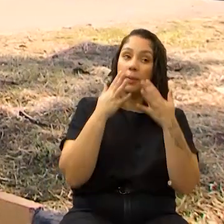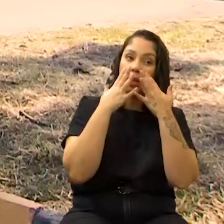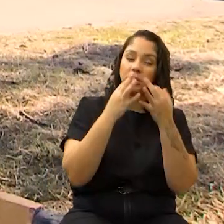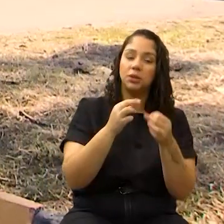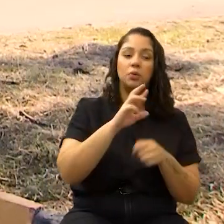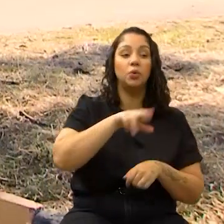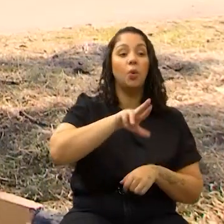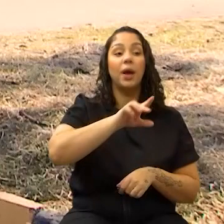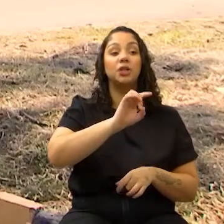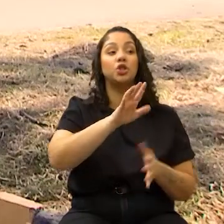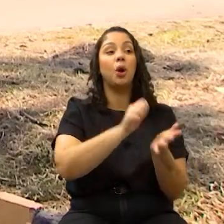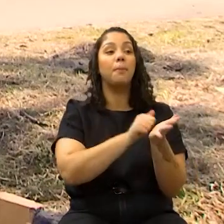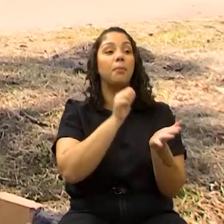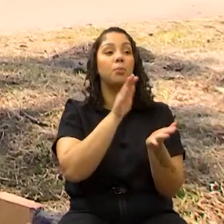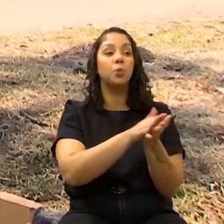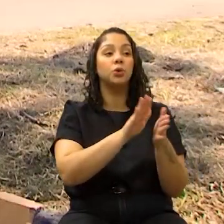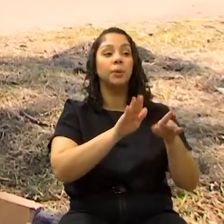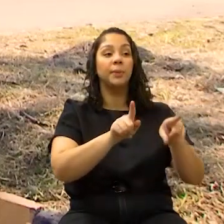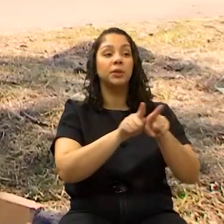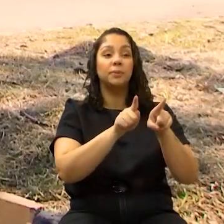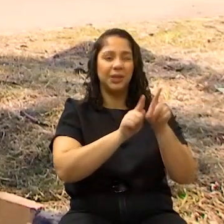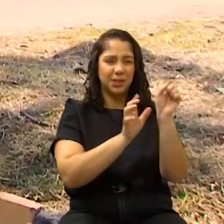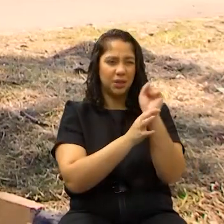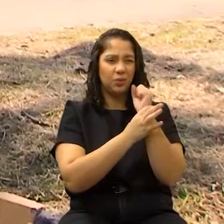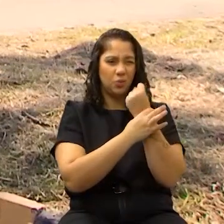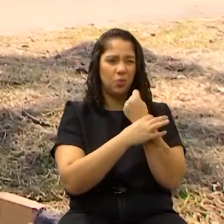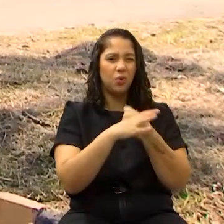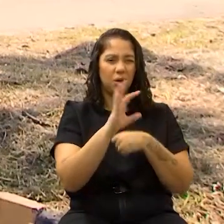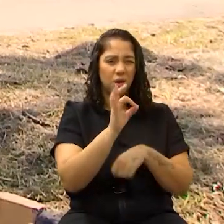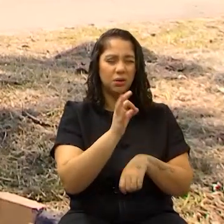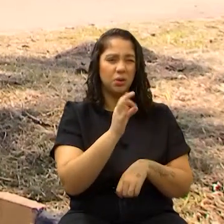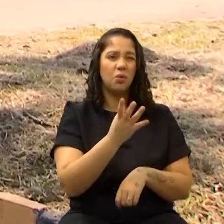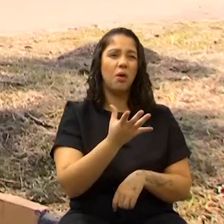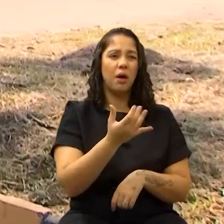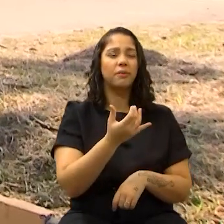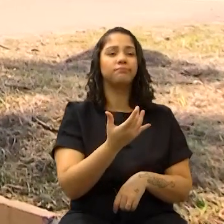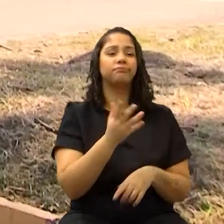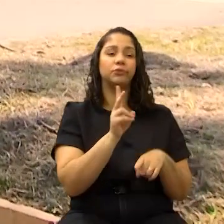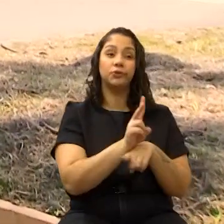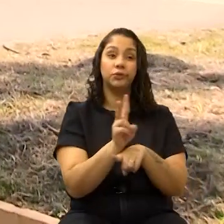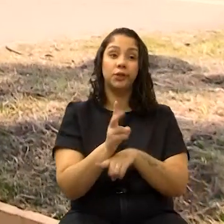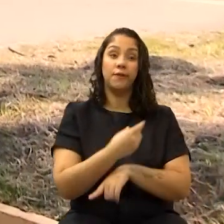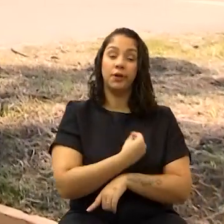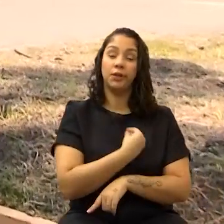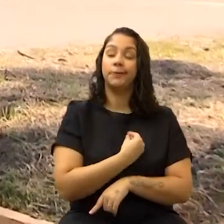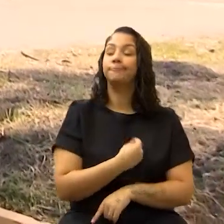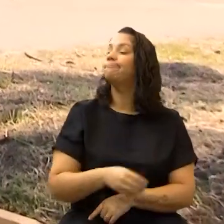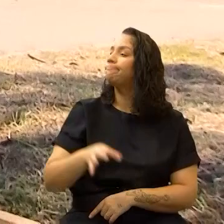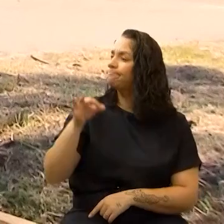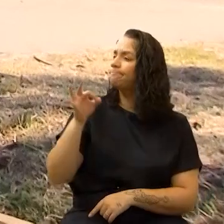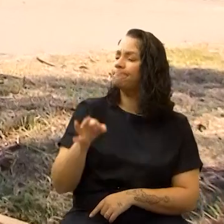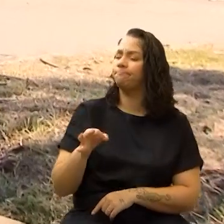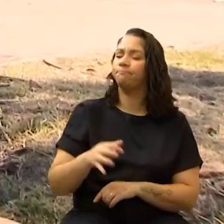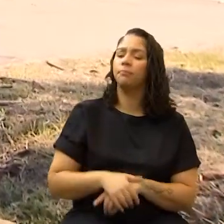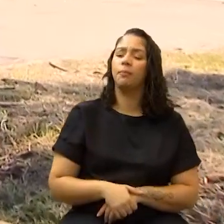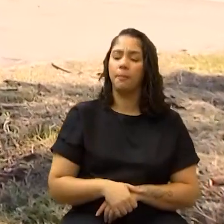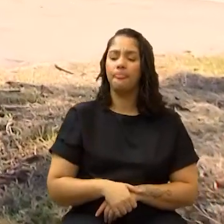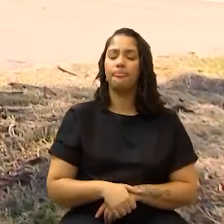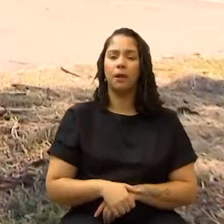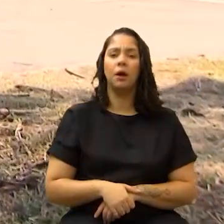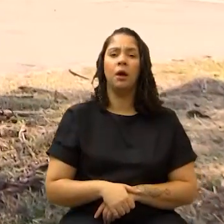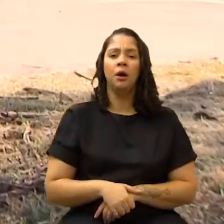velocidade. Com não certeza. Só para não tomar multa, mas principalmente pela segurança, né? Preservar vidas. Com certeza. A parte de